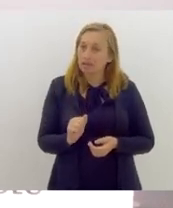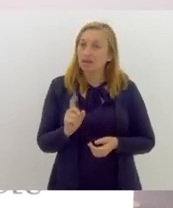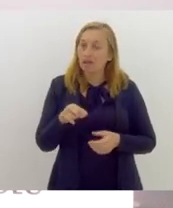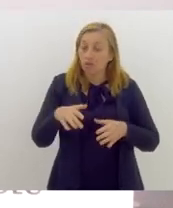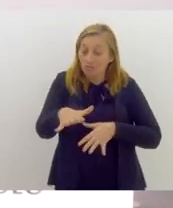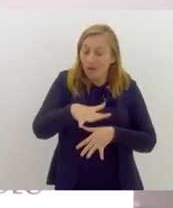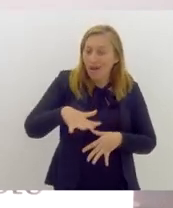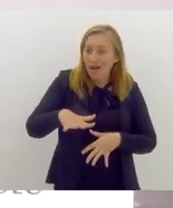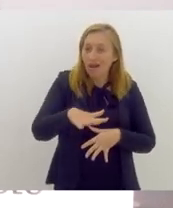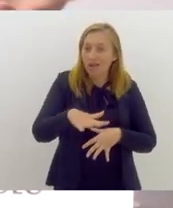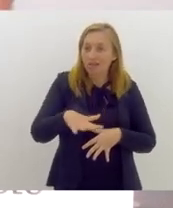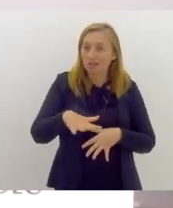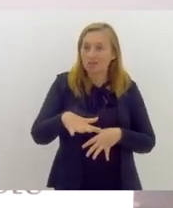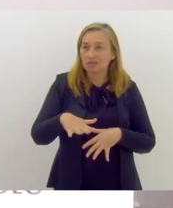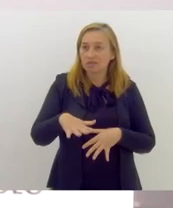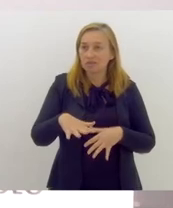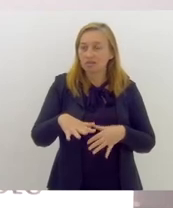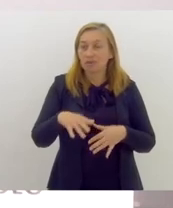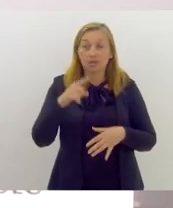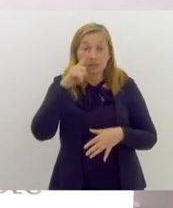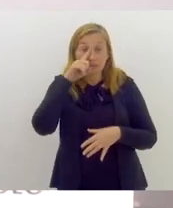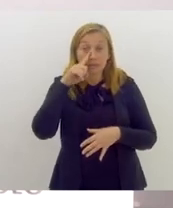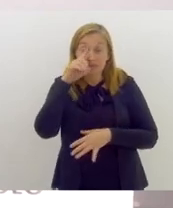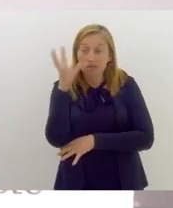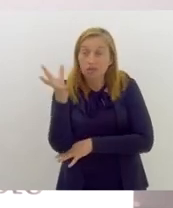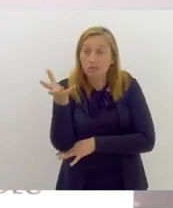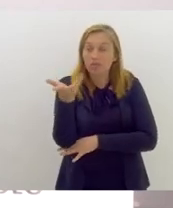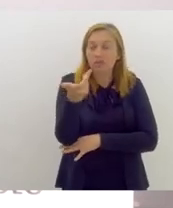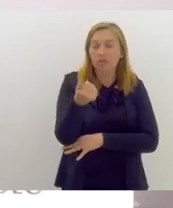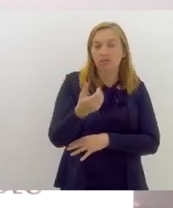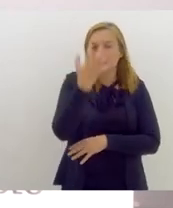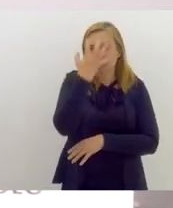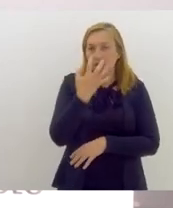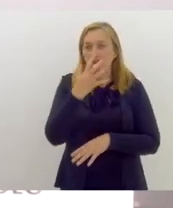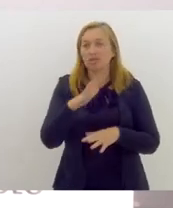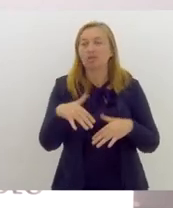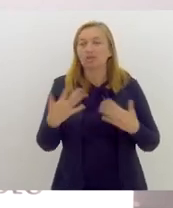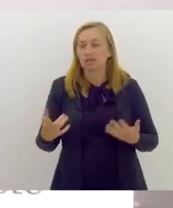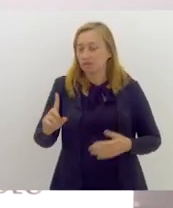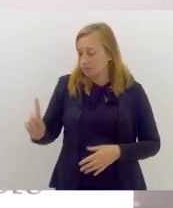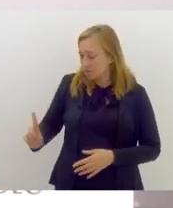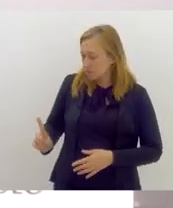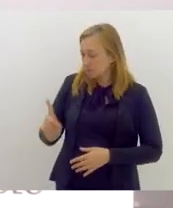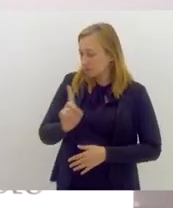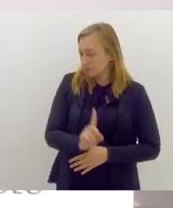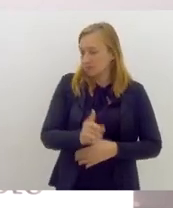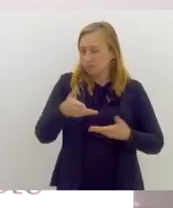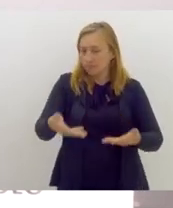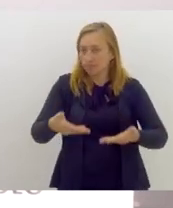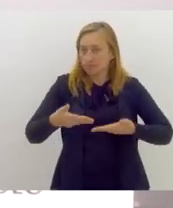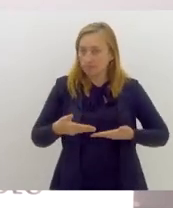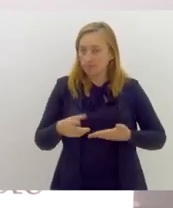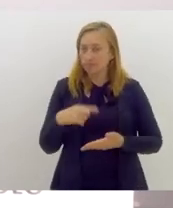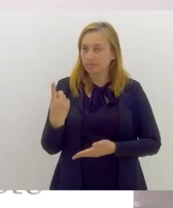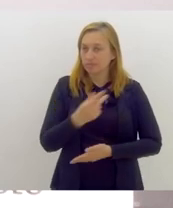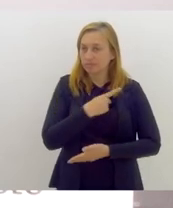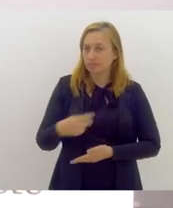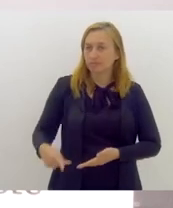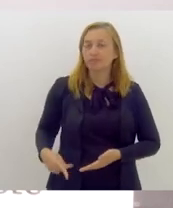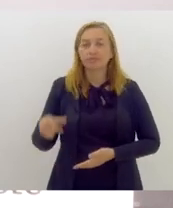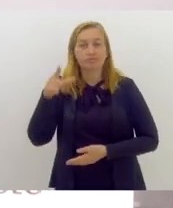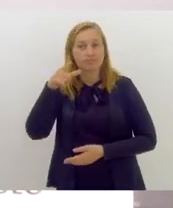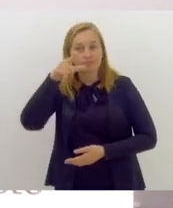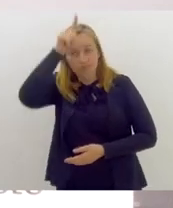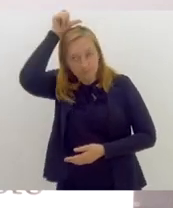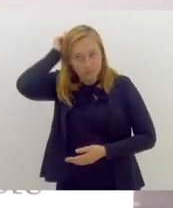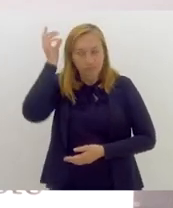uma área de risco ambiental muito grave então a minha vinda aqui a convite da nossa presidente Lucinha